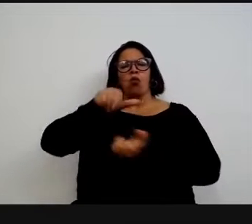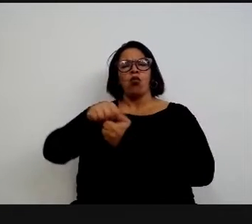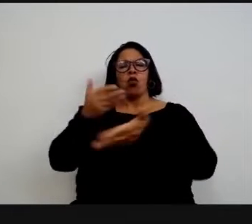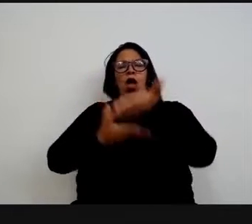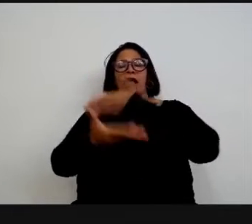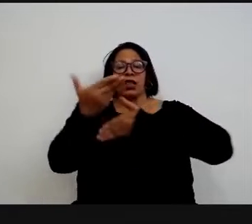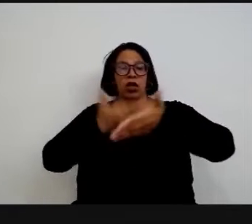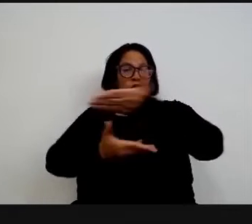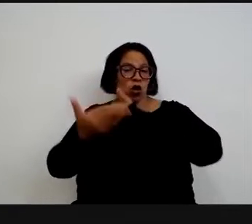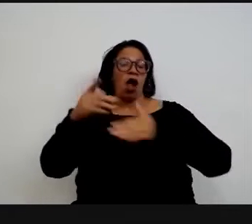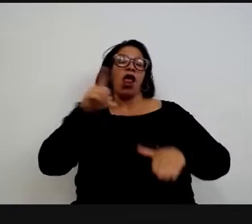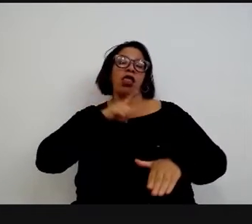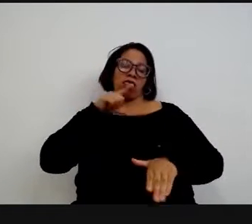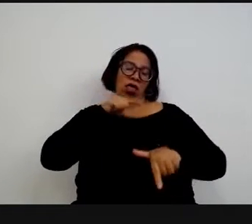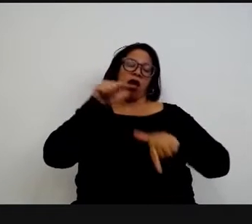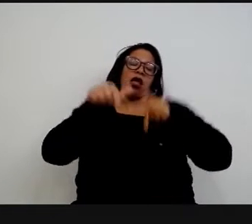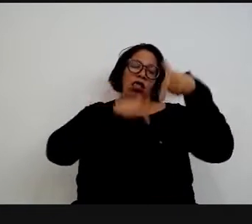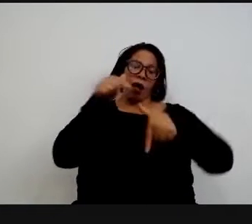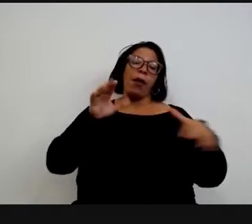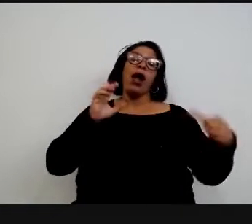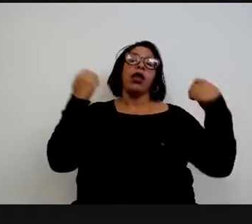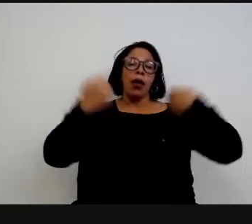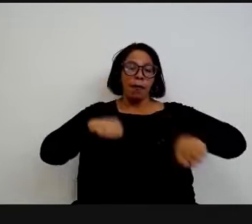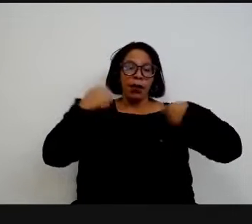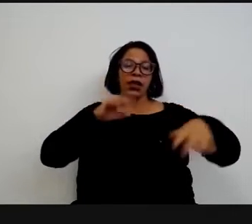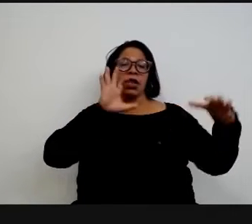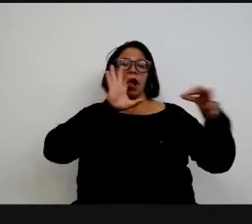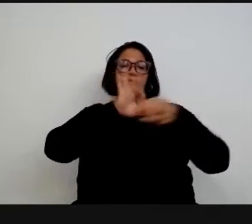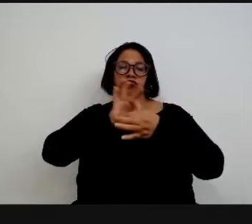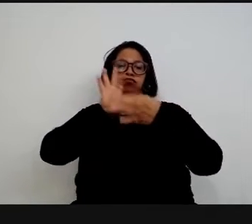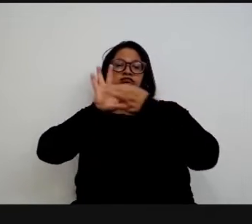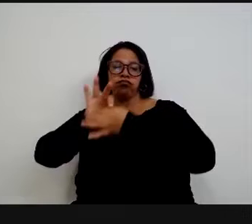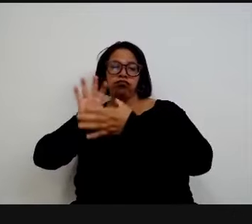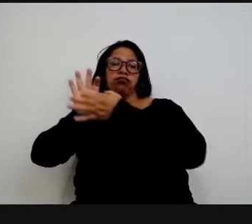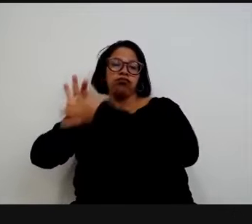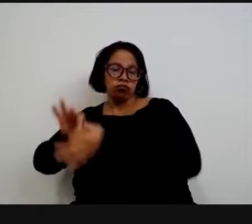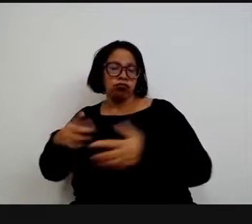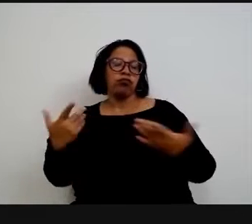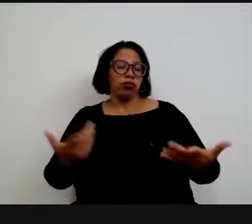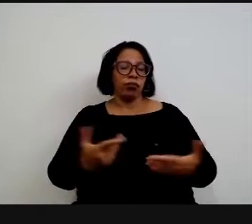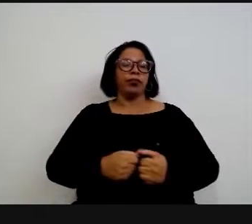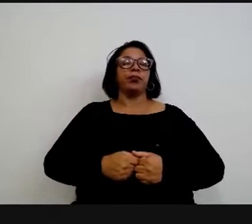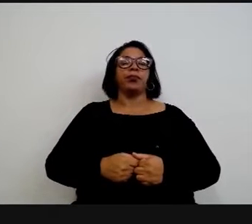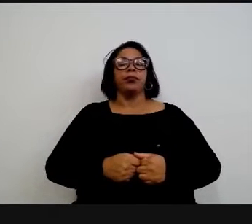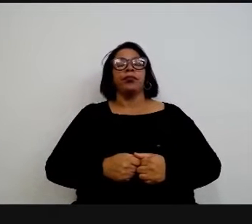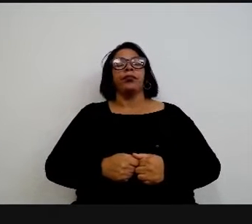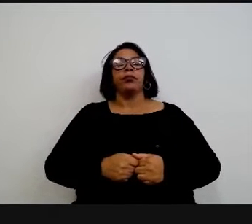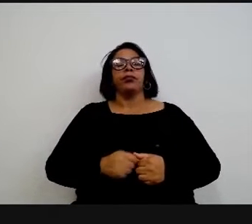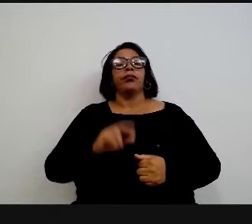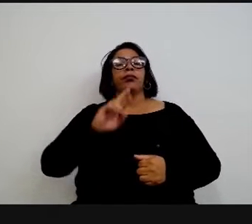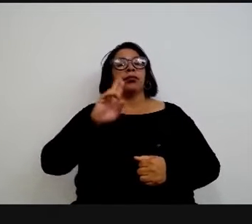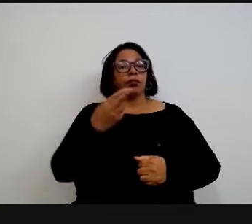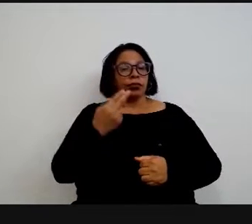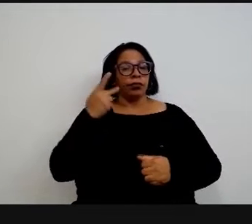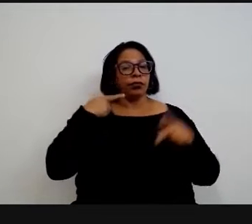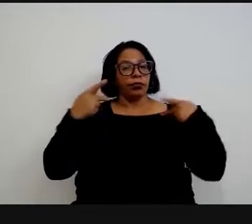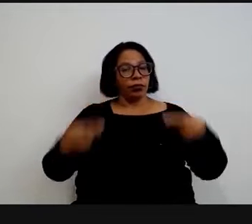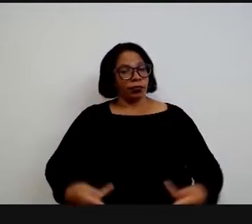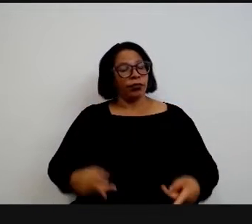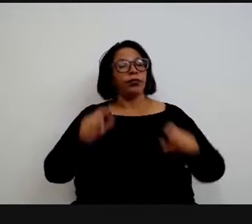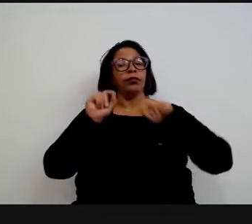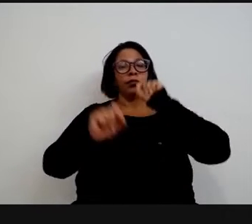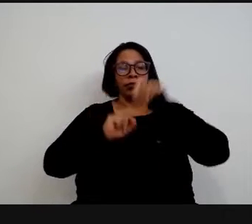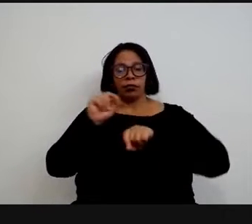tem o que fazer. E isso, voltando lá nos recursos humanos, né? Você tem uma série de iniciativas que